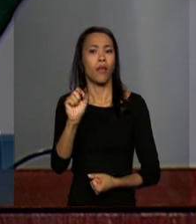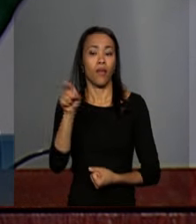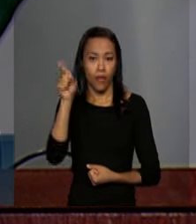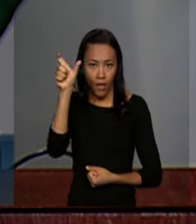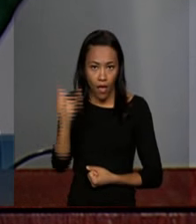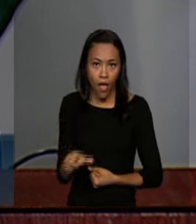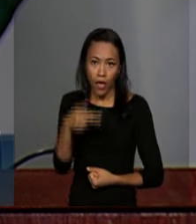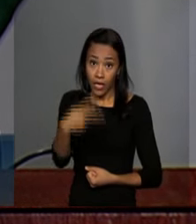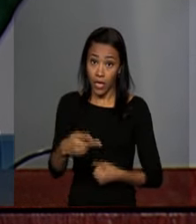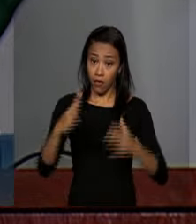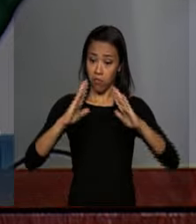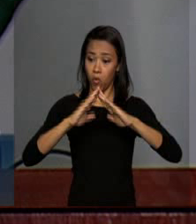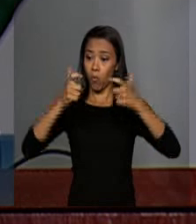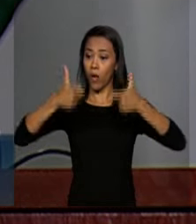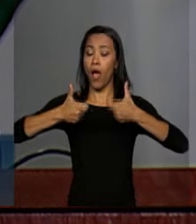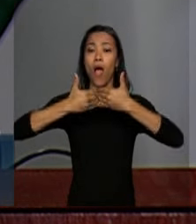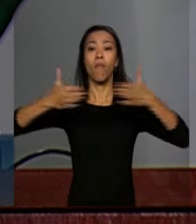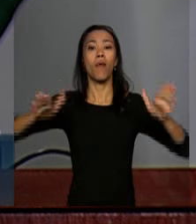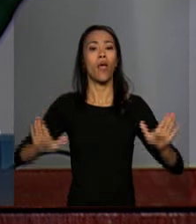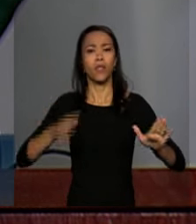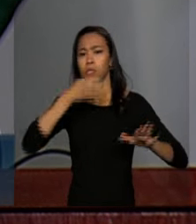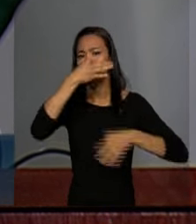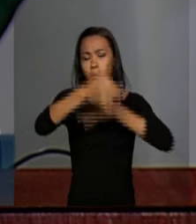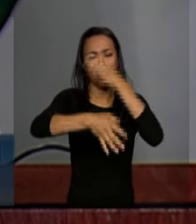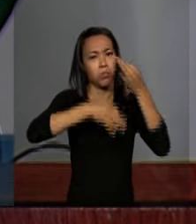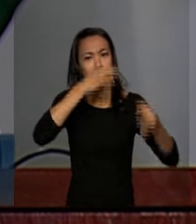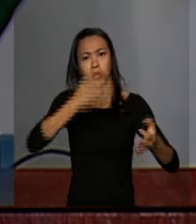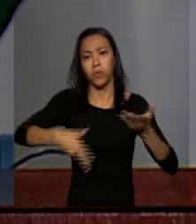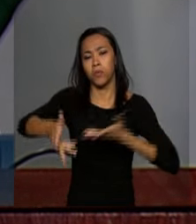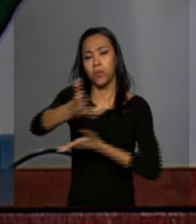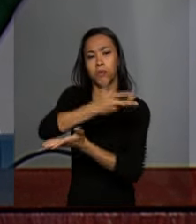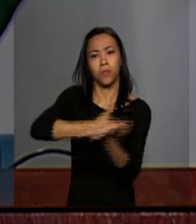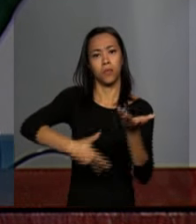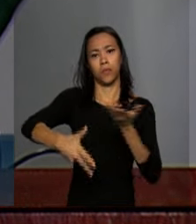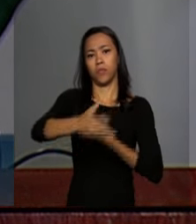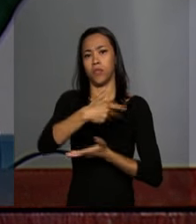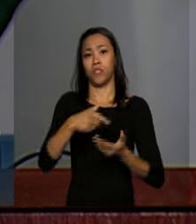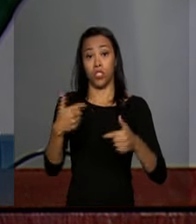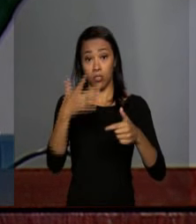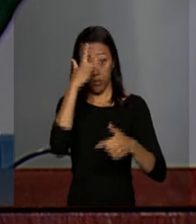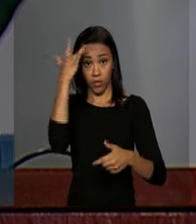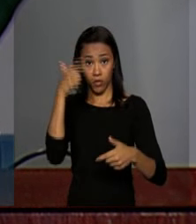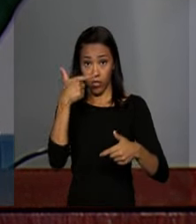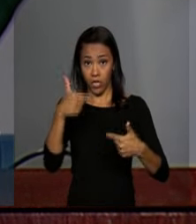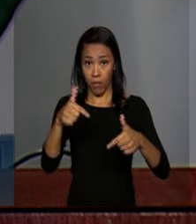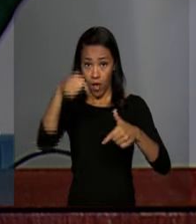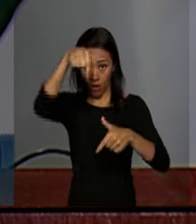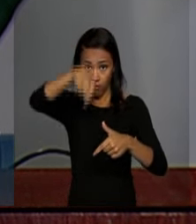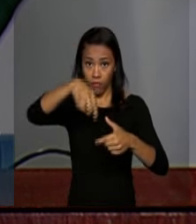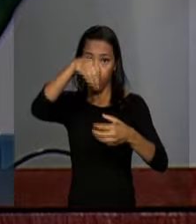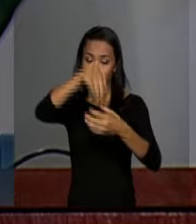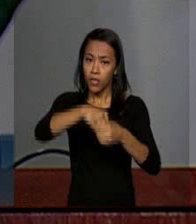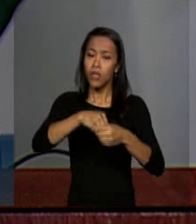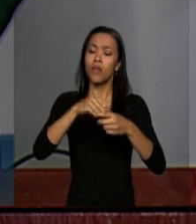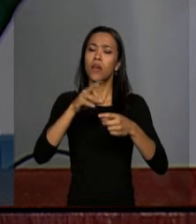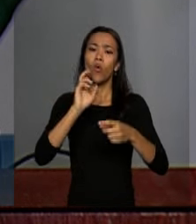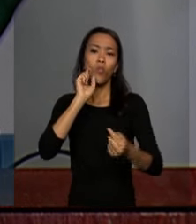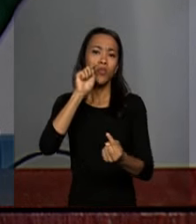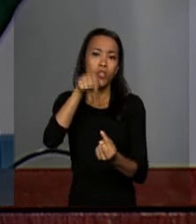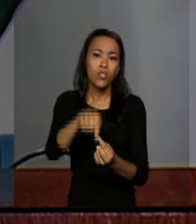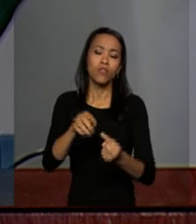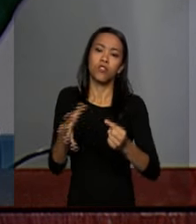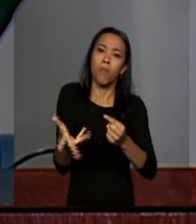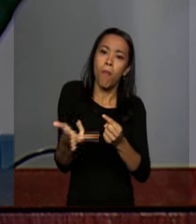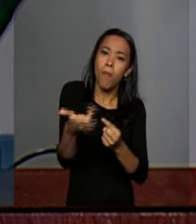uma casa aberta e sensível às opiniões e sugestões do seu corpo de funcionários, procurando contribuir para aperfeiçoar, onde